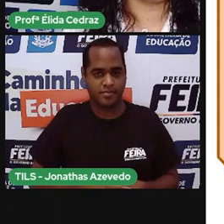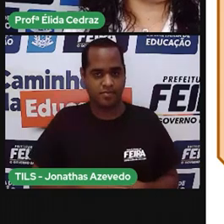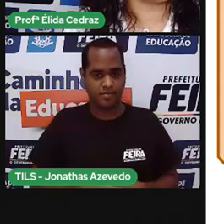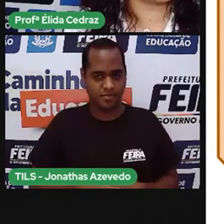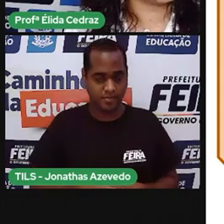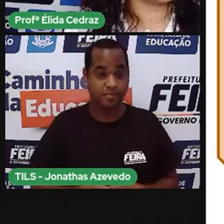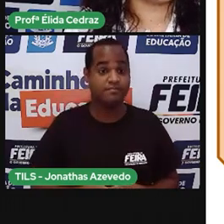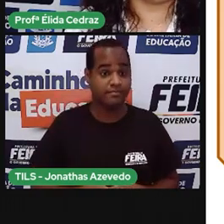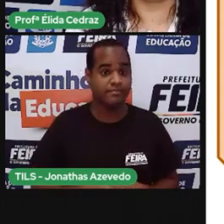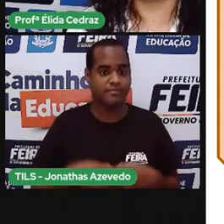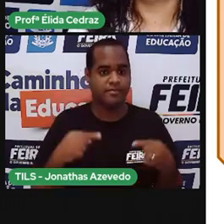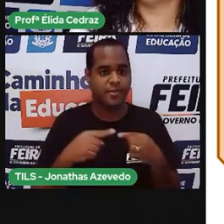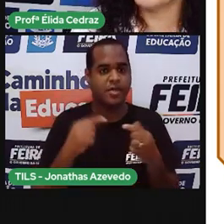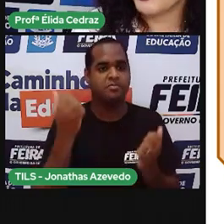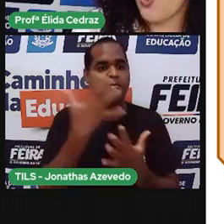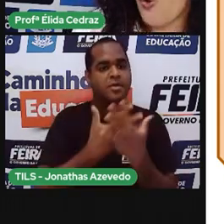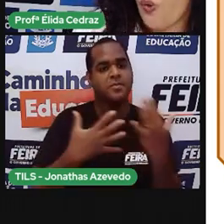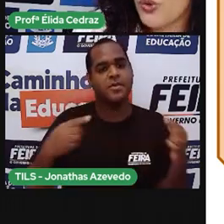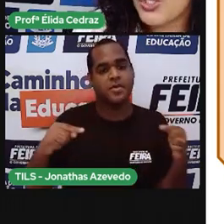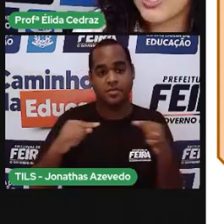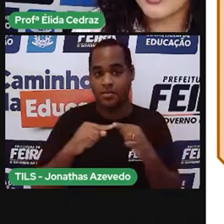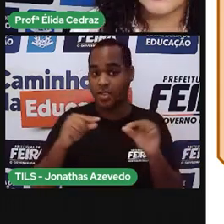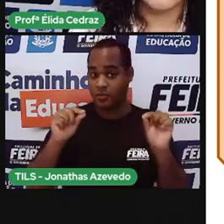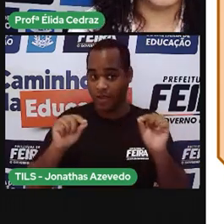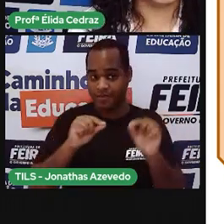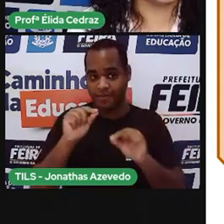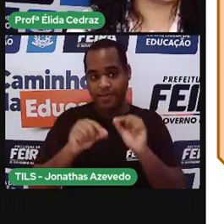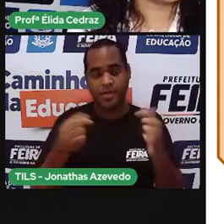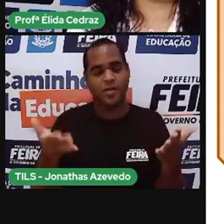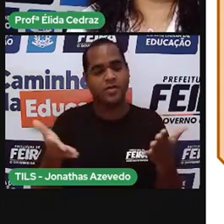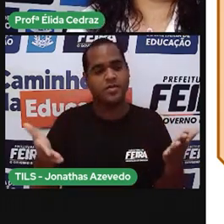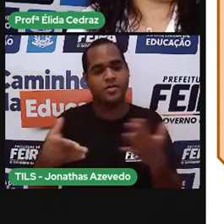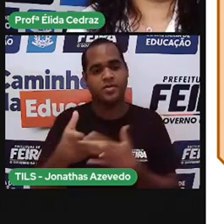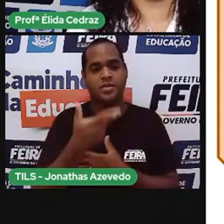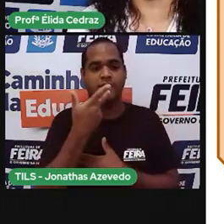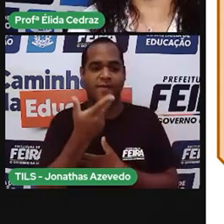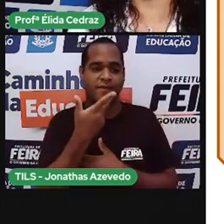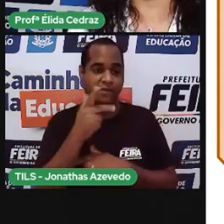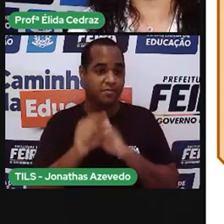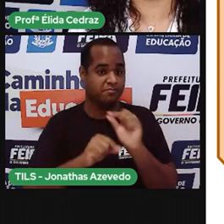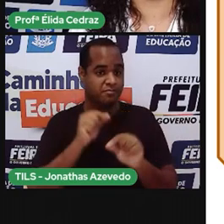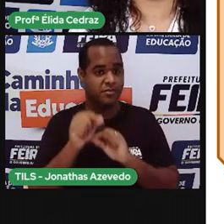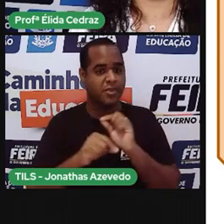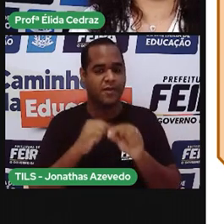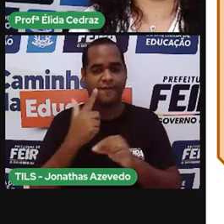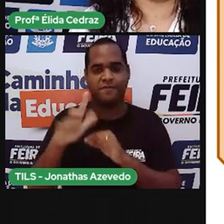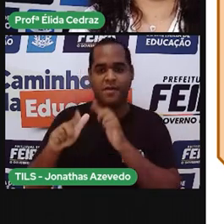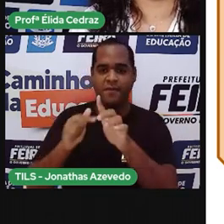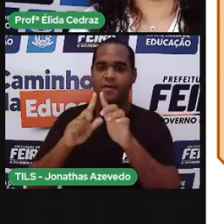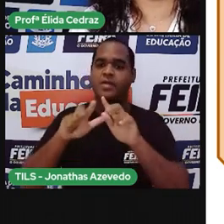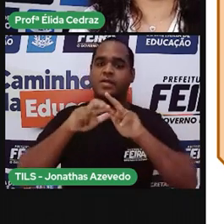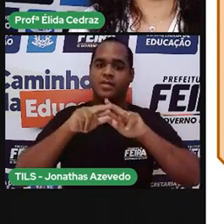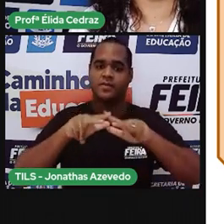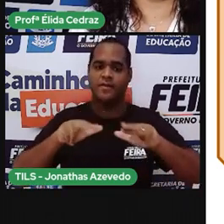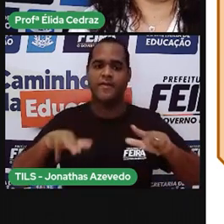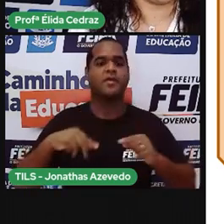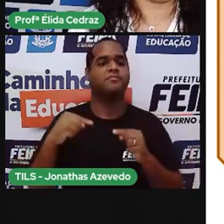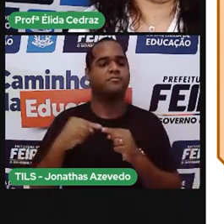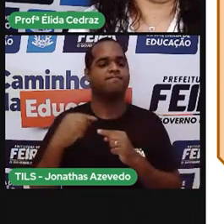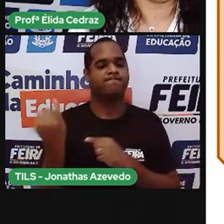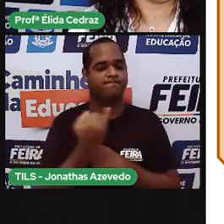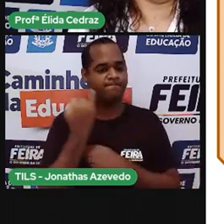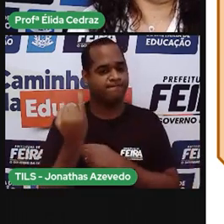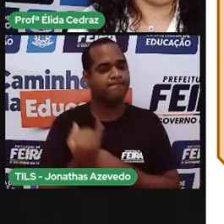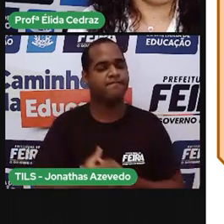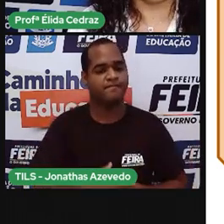A nossa música de hoje cita vários instrumentos musicais,